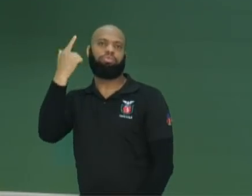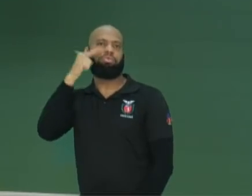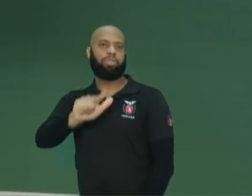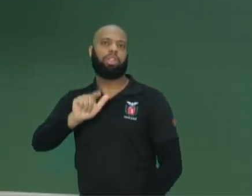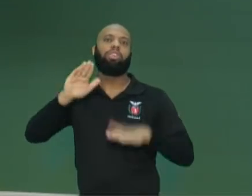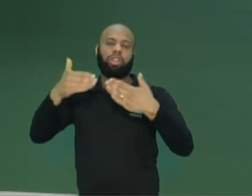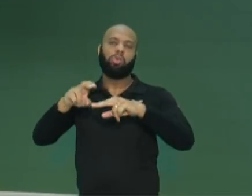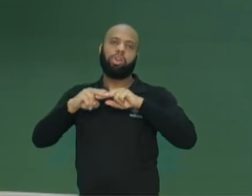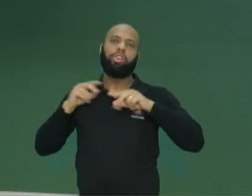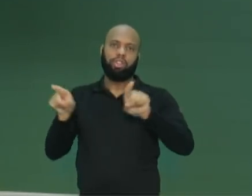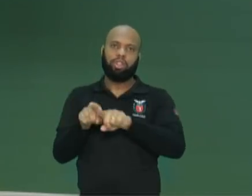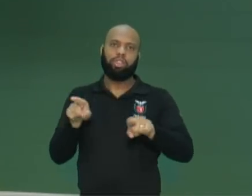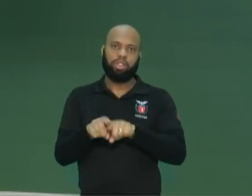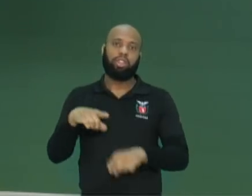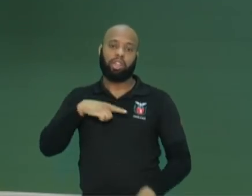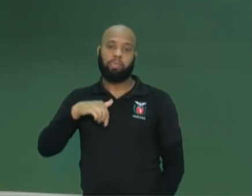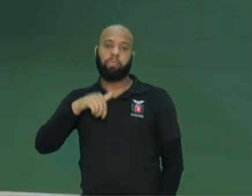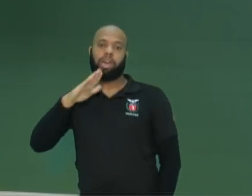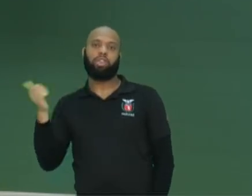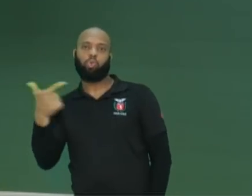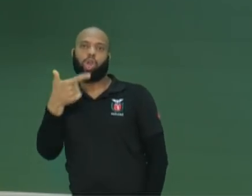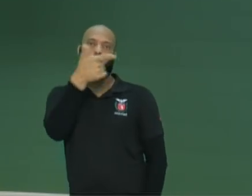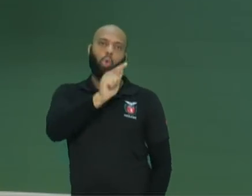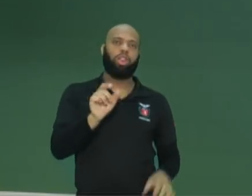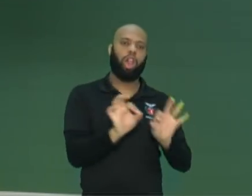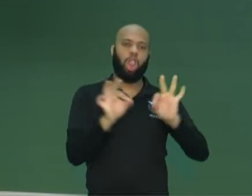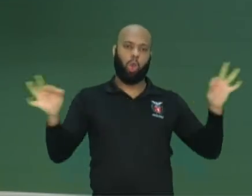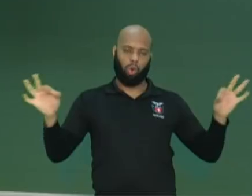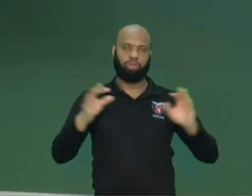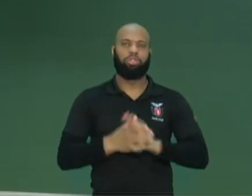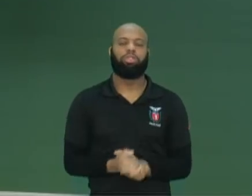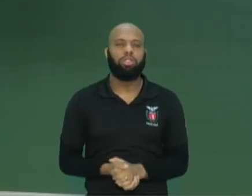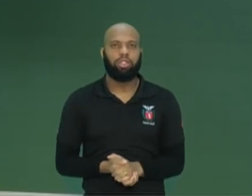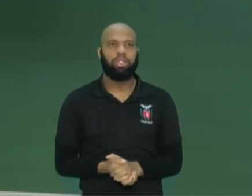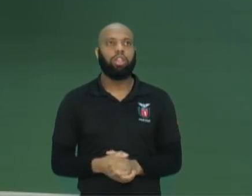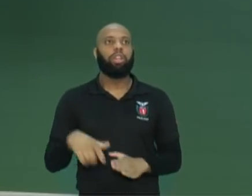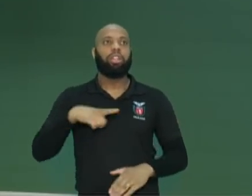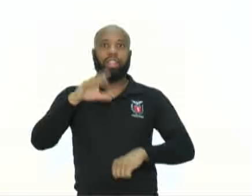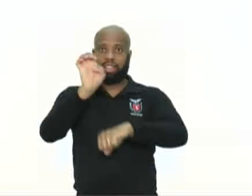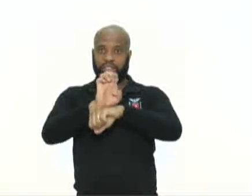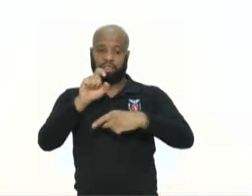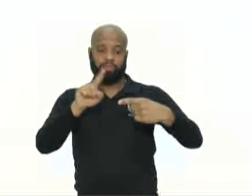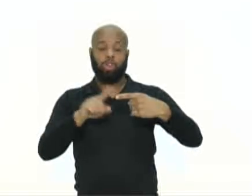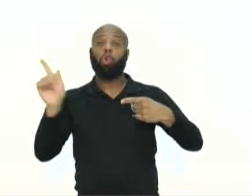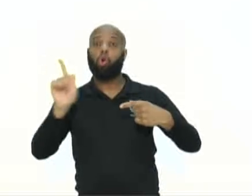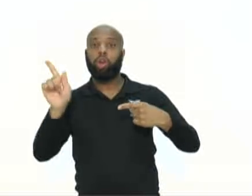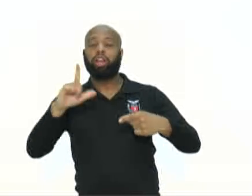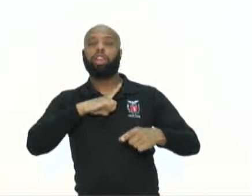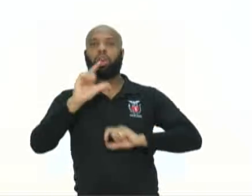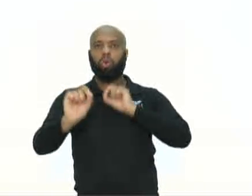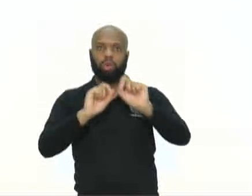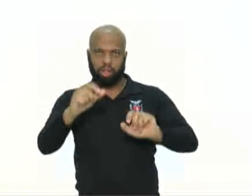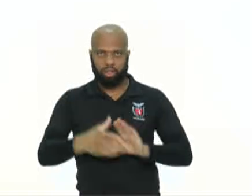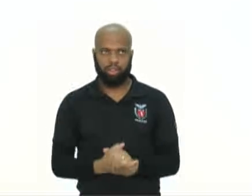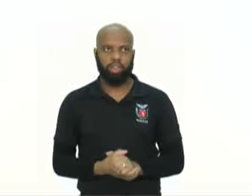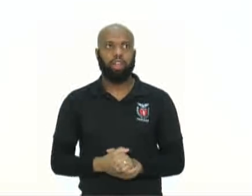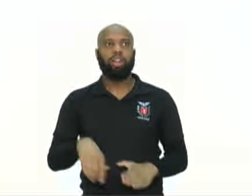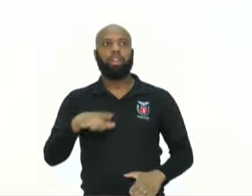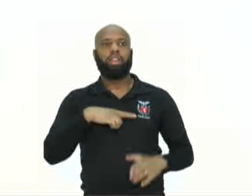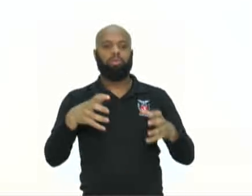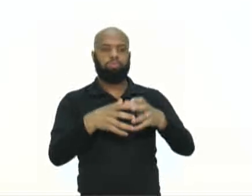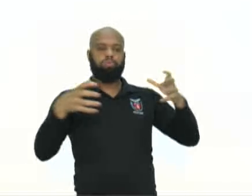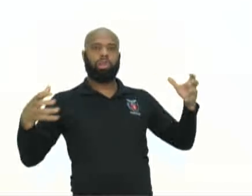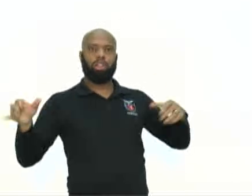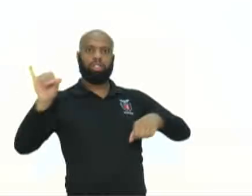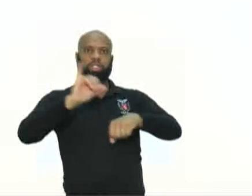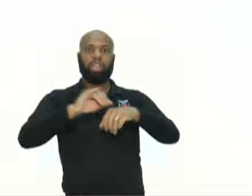áreas mais do que em outras áreas distantes, né? No estado goiano nós podemos destacar os grandes